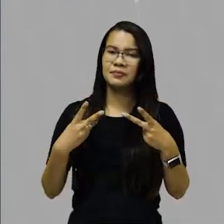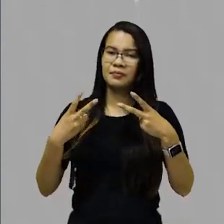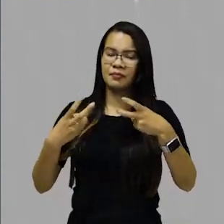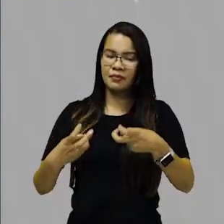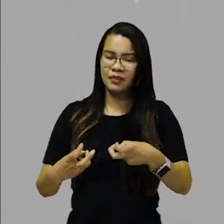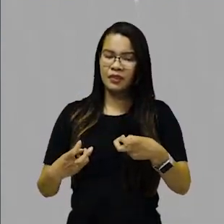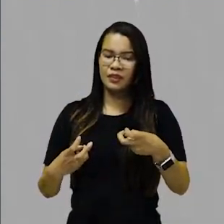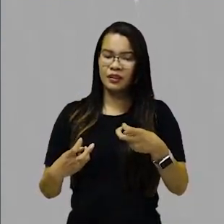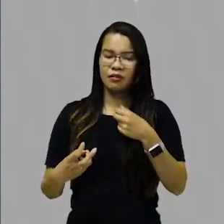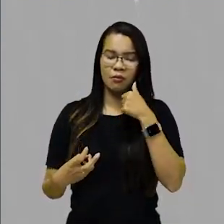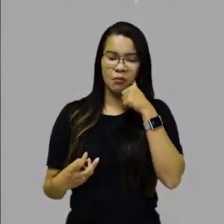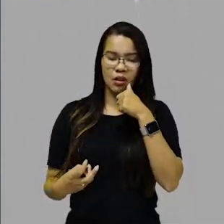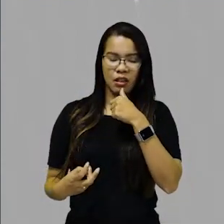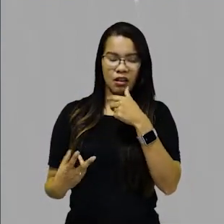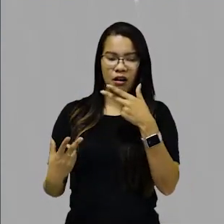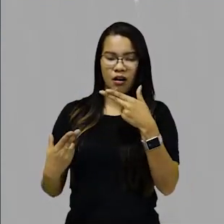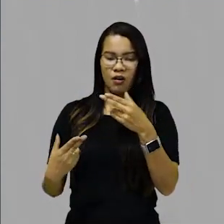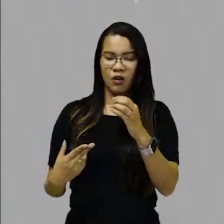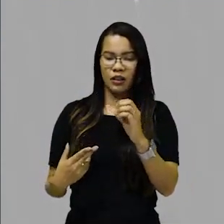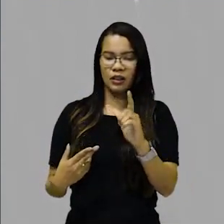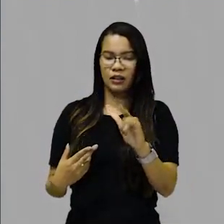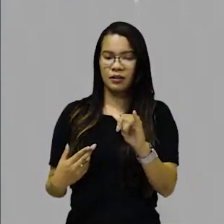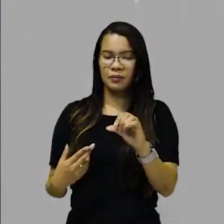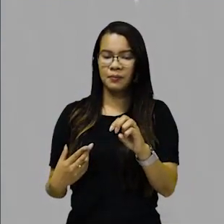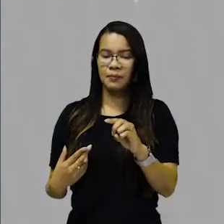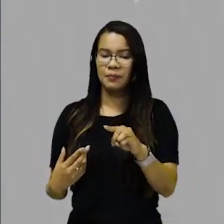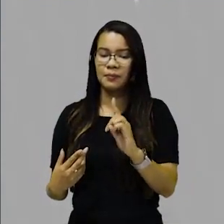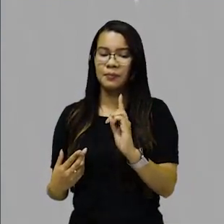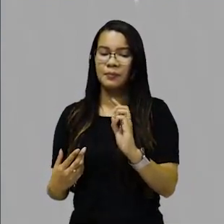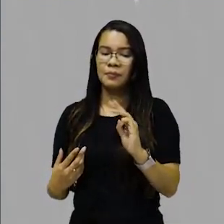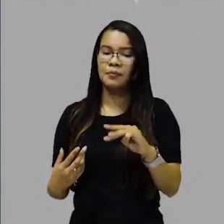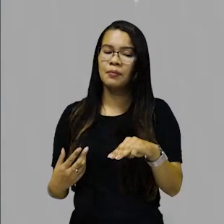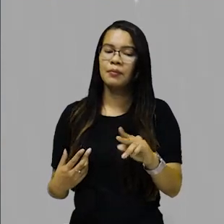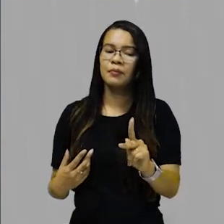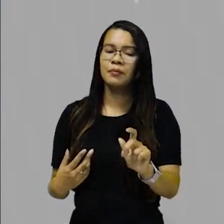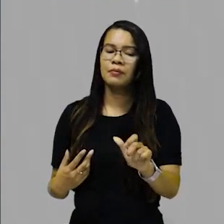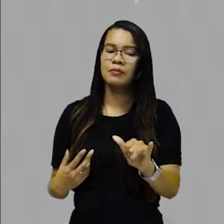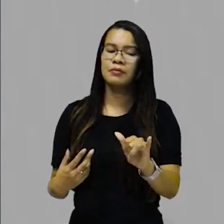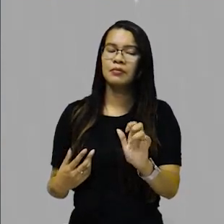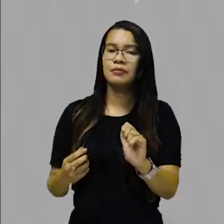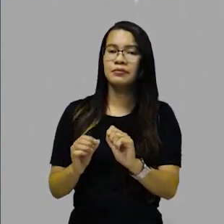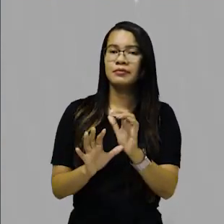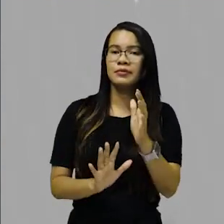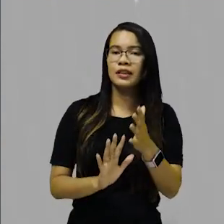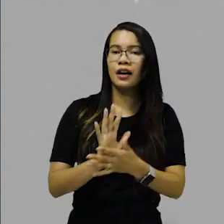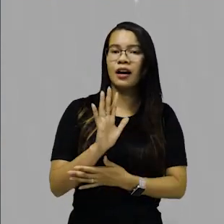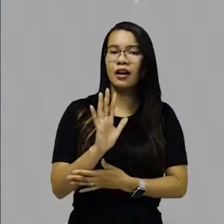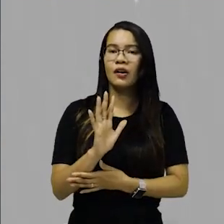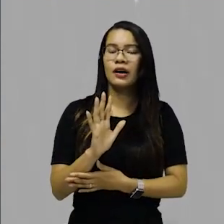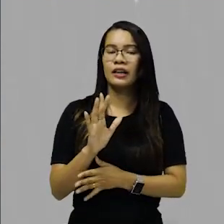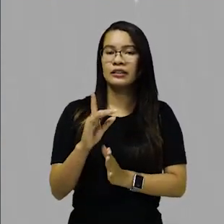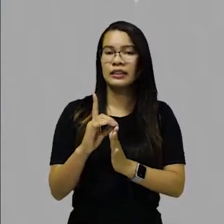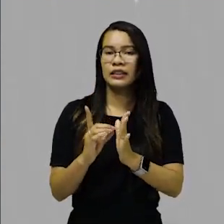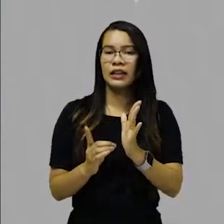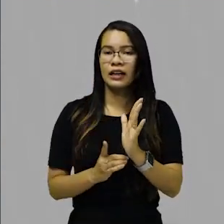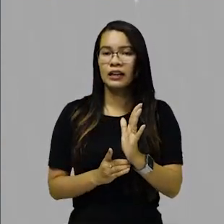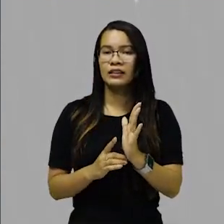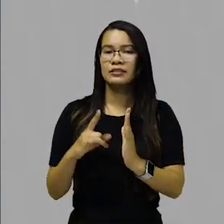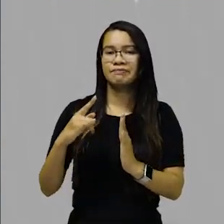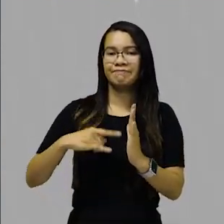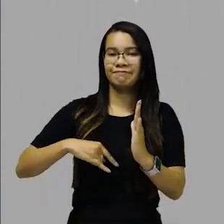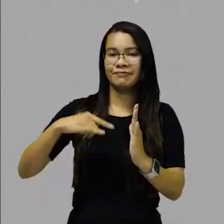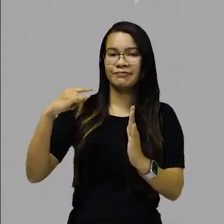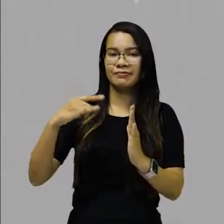Olímpia, elas elaboraram a Declaração dos Direitos da Mulher e da Cidadã. Ela foi elaborada